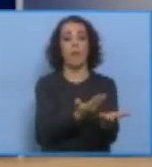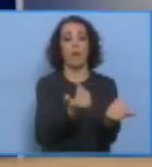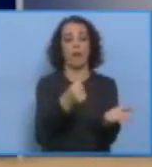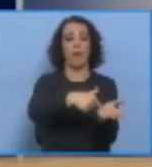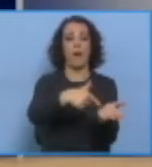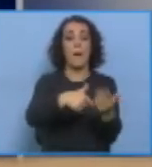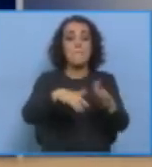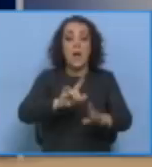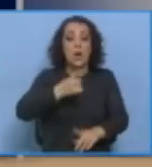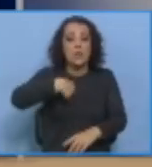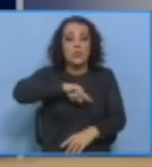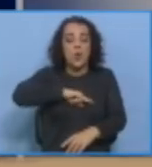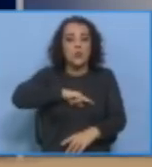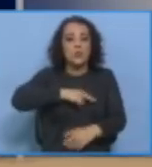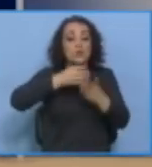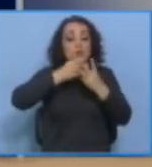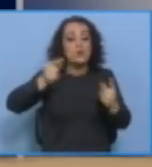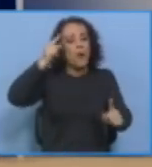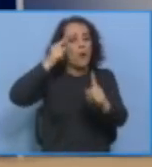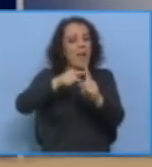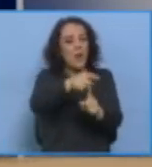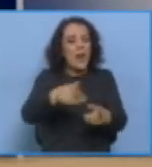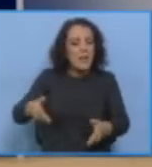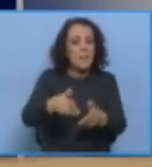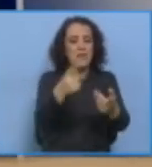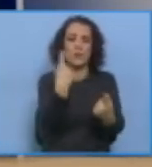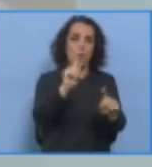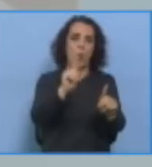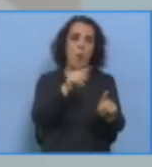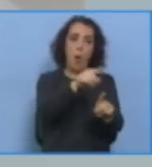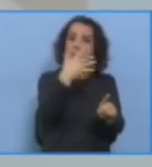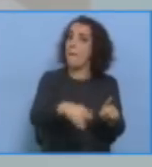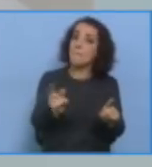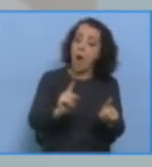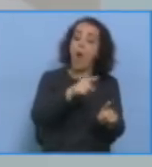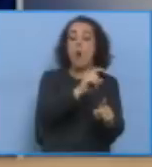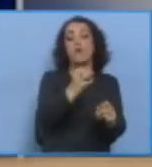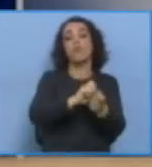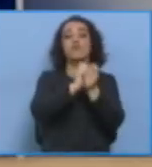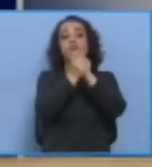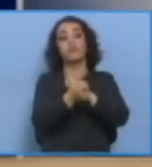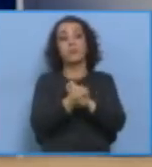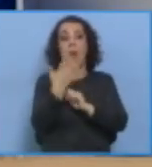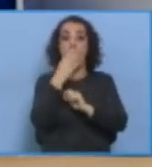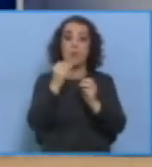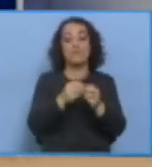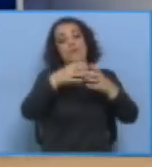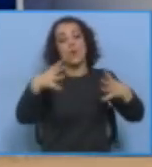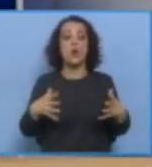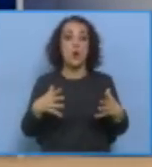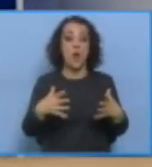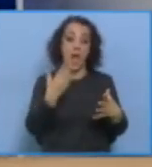o caminho para o qual nós entendemos que se deve E dizia ir. que essas não se deram mal? Não se deram mal, porque até poderam ter tido algum acréscimo de alunos e